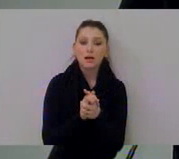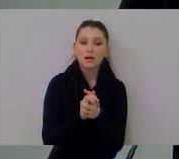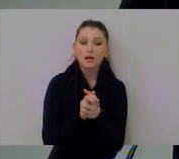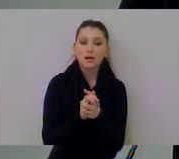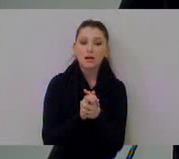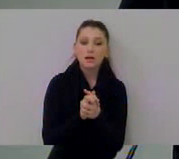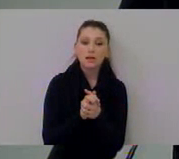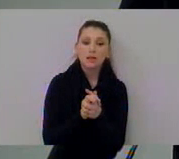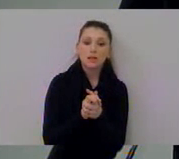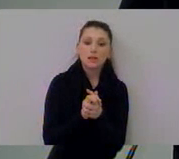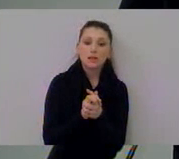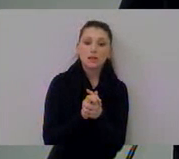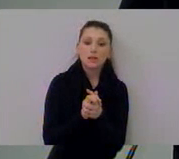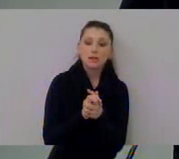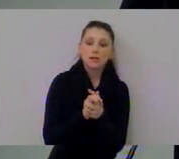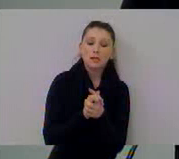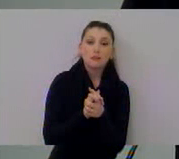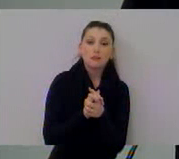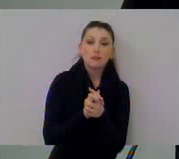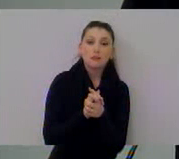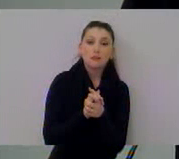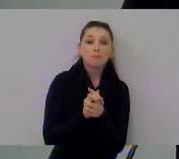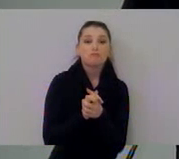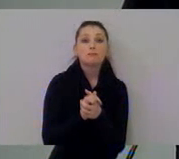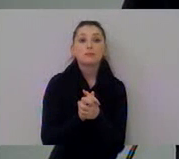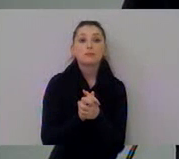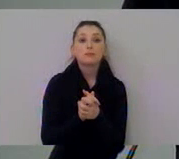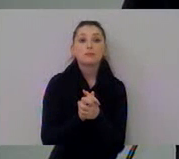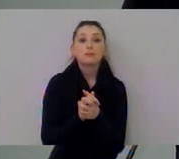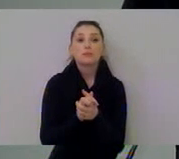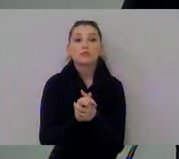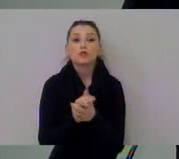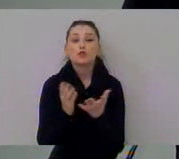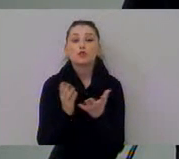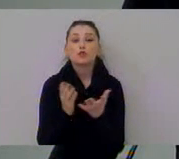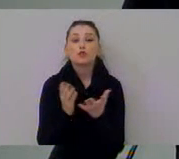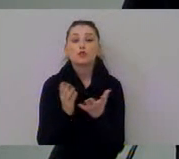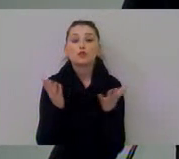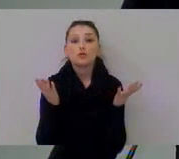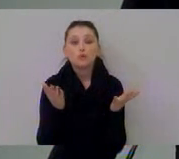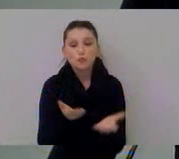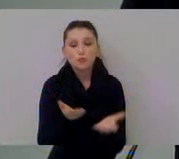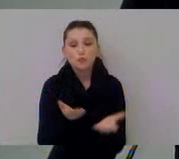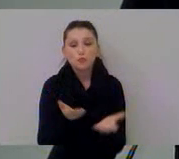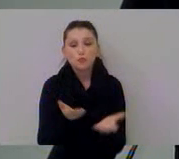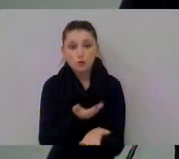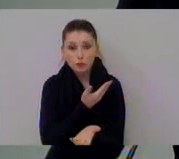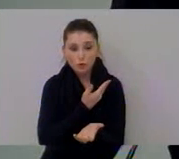desafio ao atual governador de Santa Catarina.